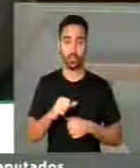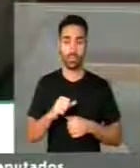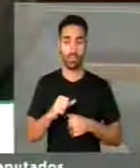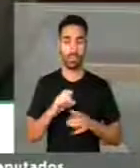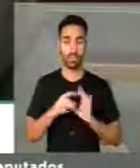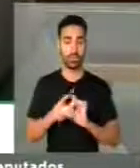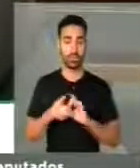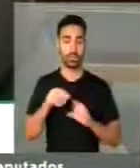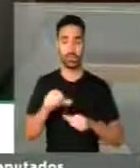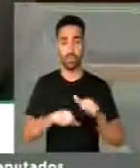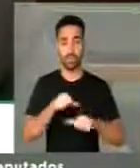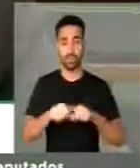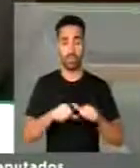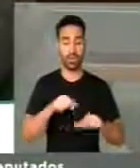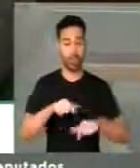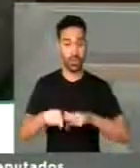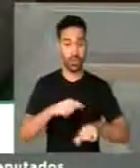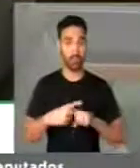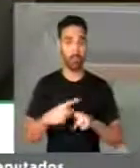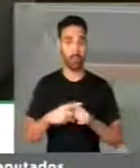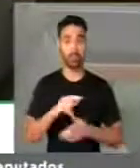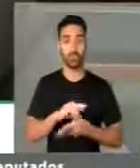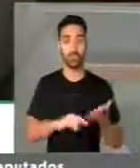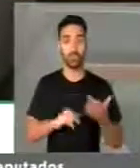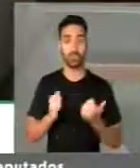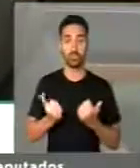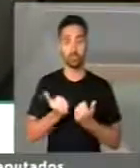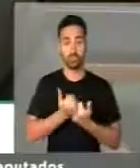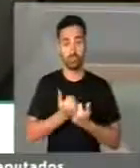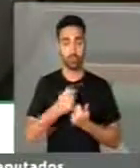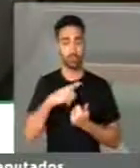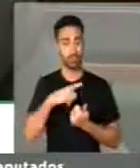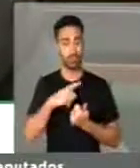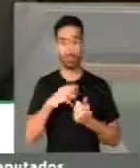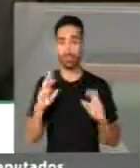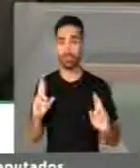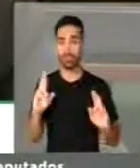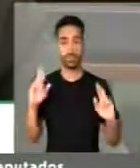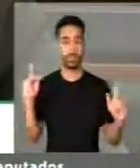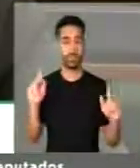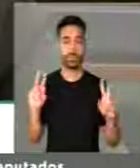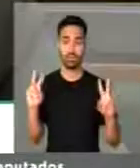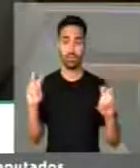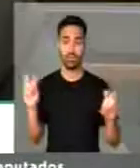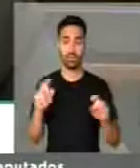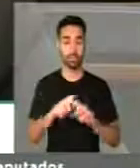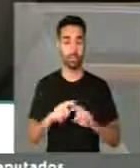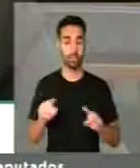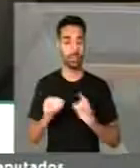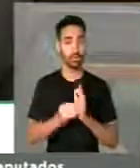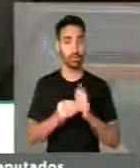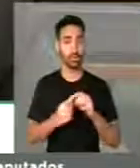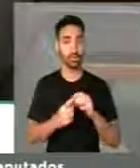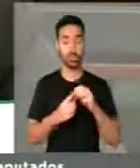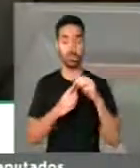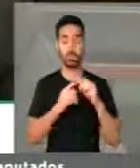o substitutivo que apresentamos aborda diferentes temas, mas prioriza